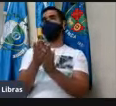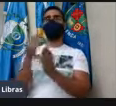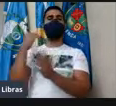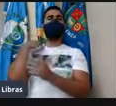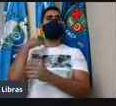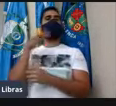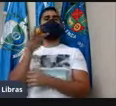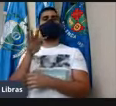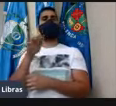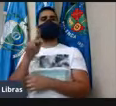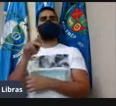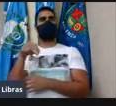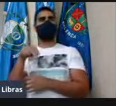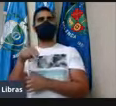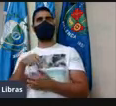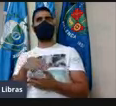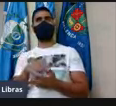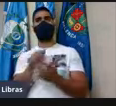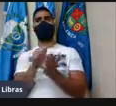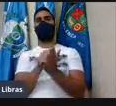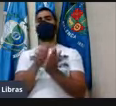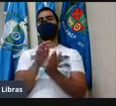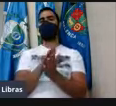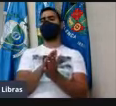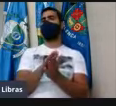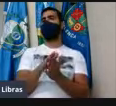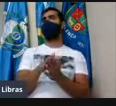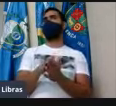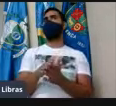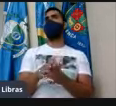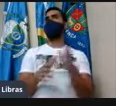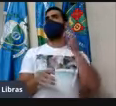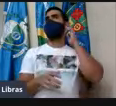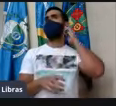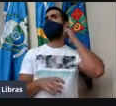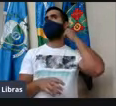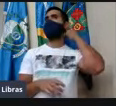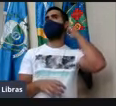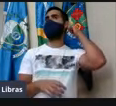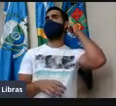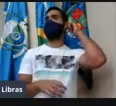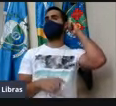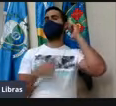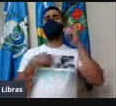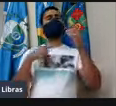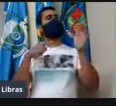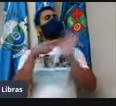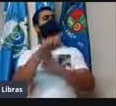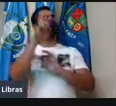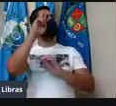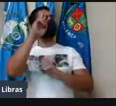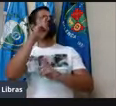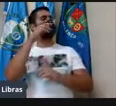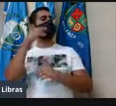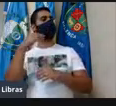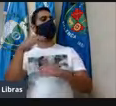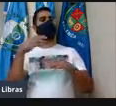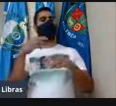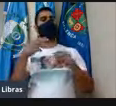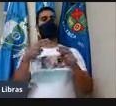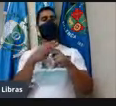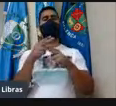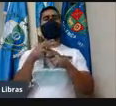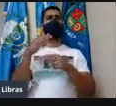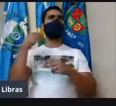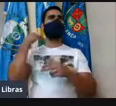FPM. Essa multa, eu inclusive perguntei ao gerente da Caixa Econômica, antes de vir para